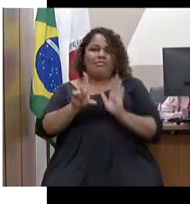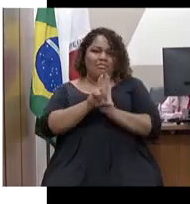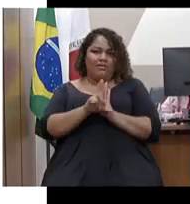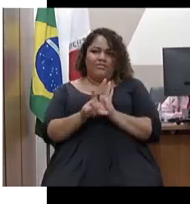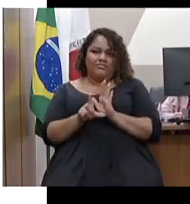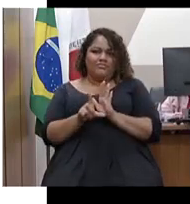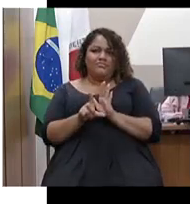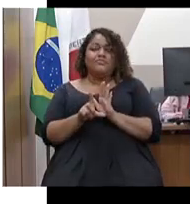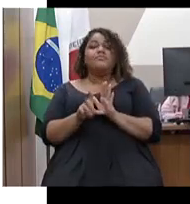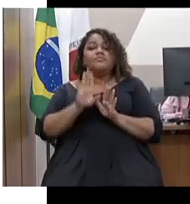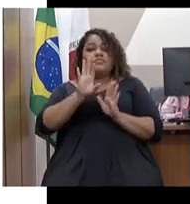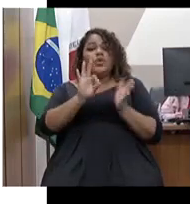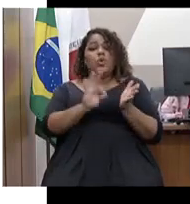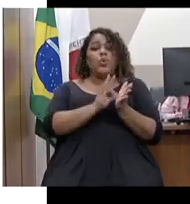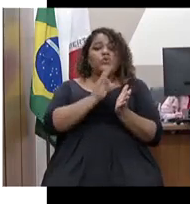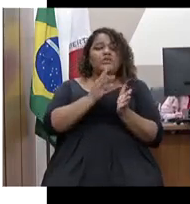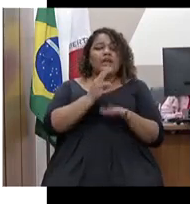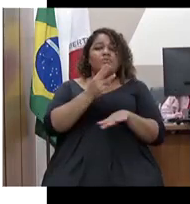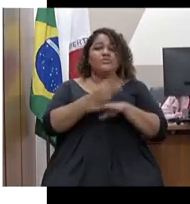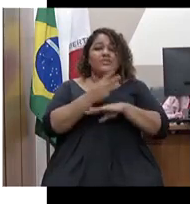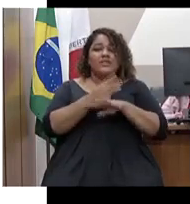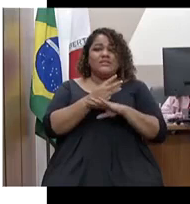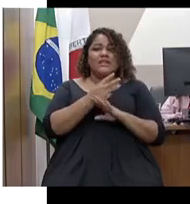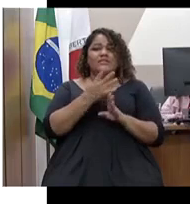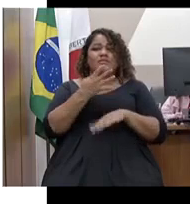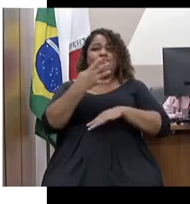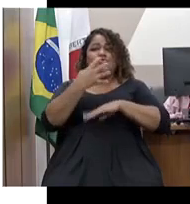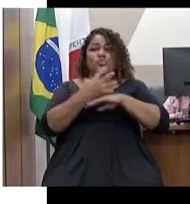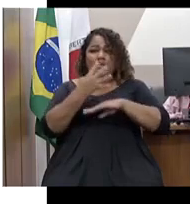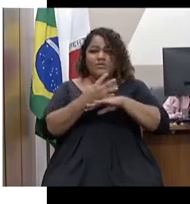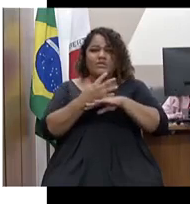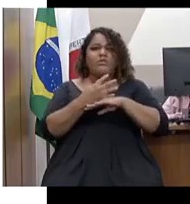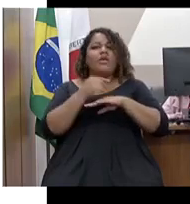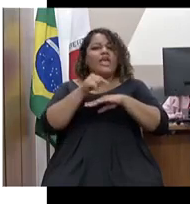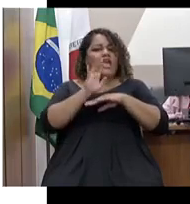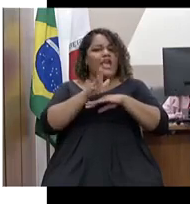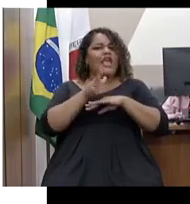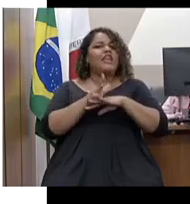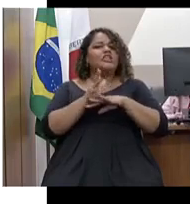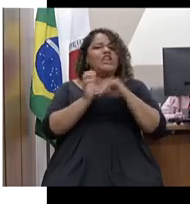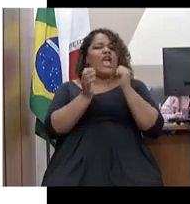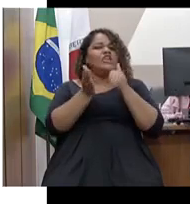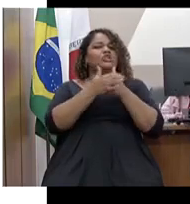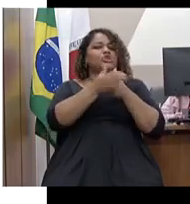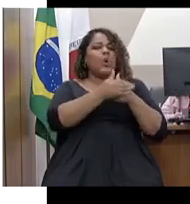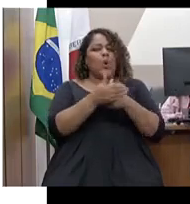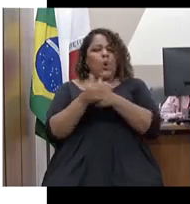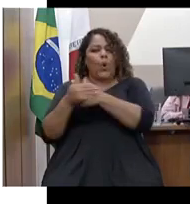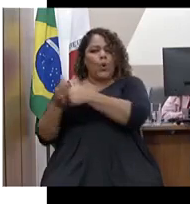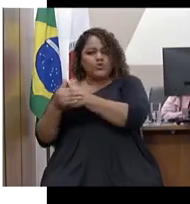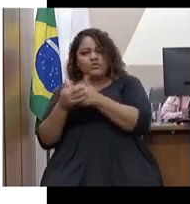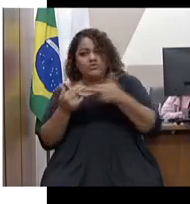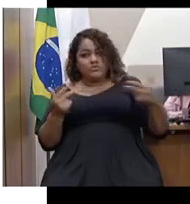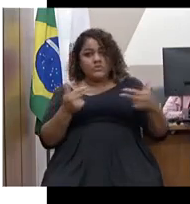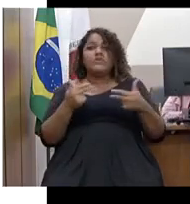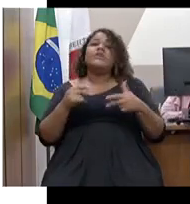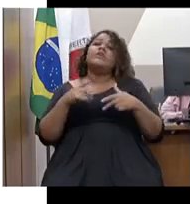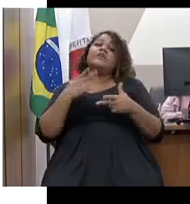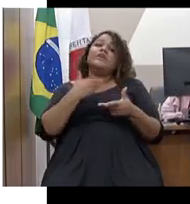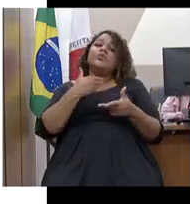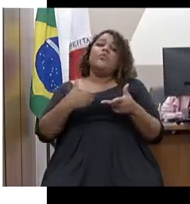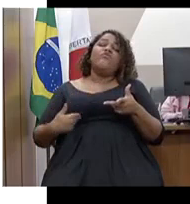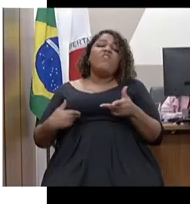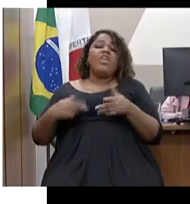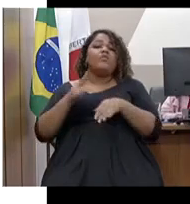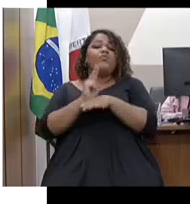contrato de terceirização de quarteirização muitas vezes ele mais cara isso tudo isso dificulta muito mais a atuação dos órgãos públicos